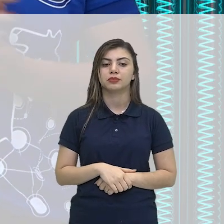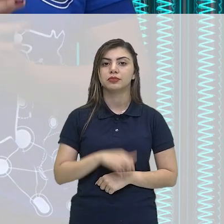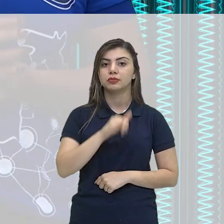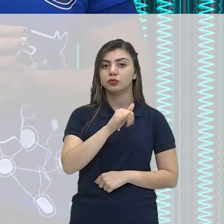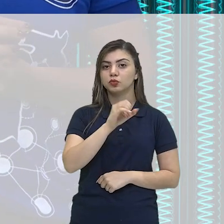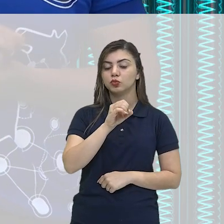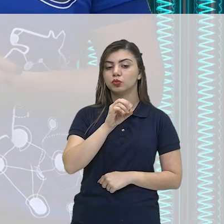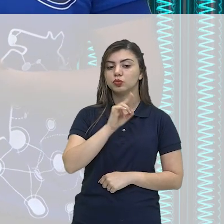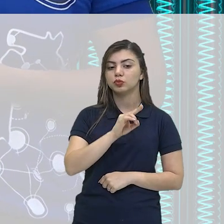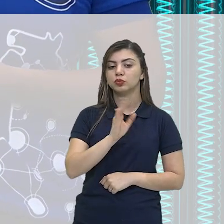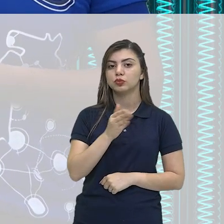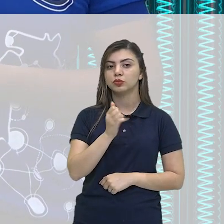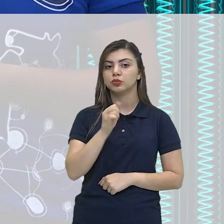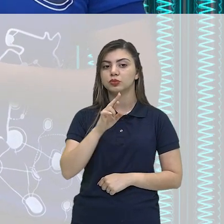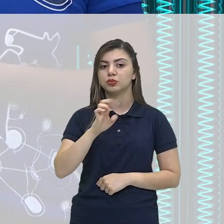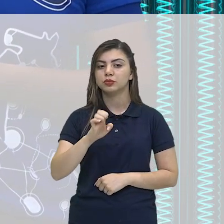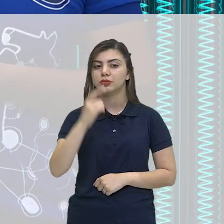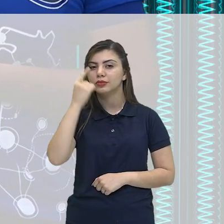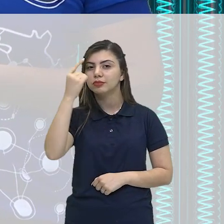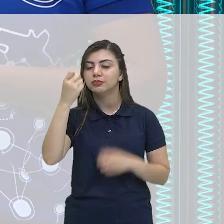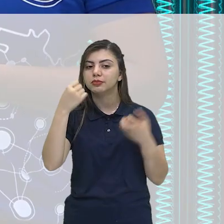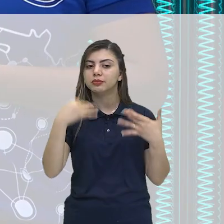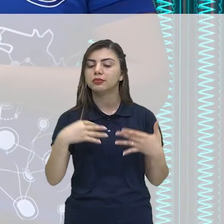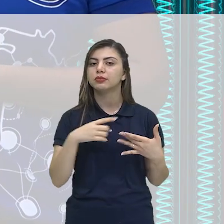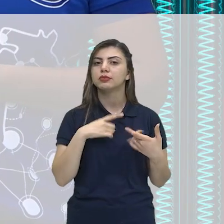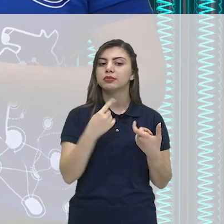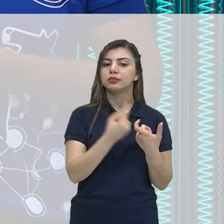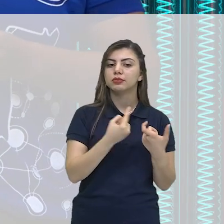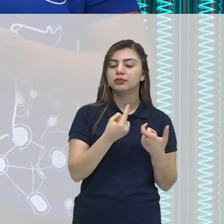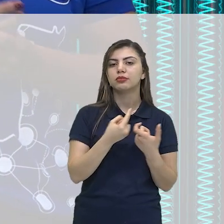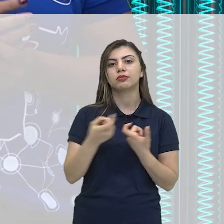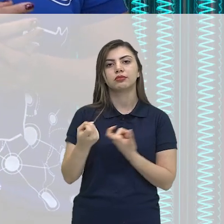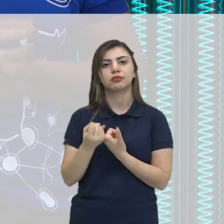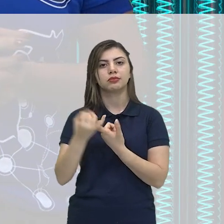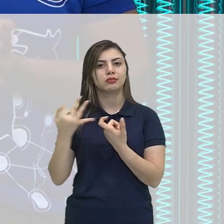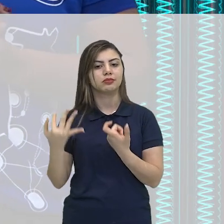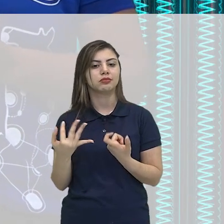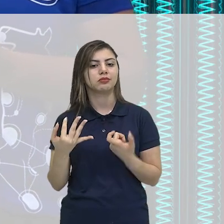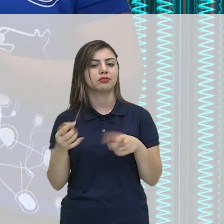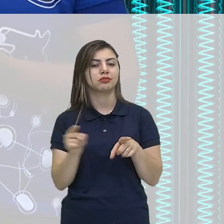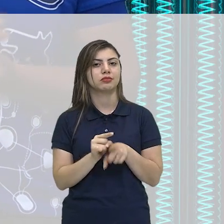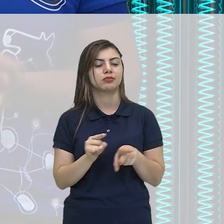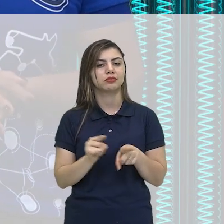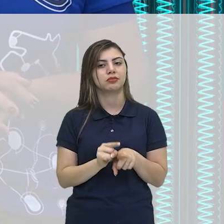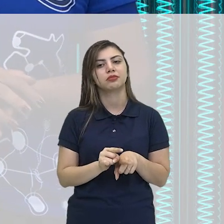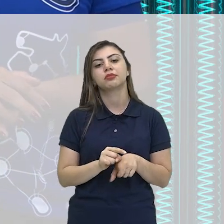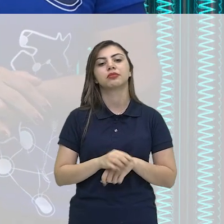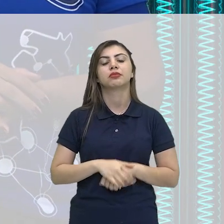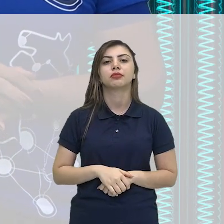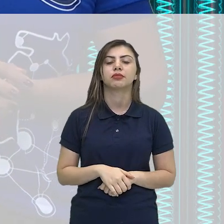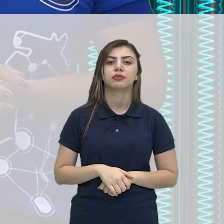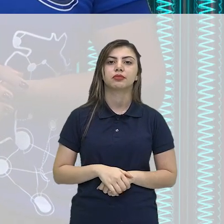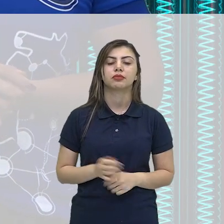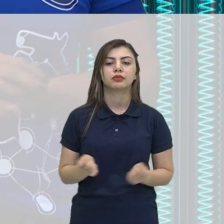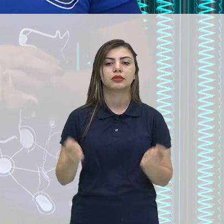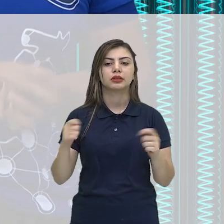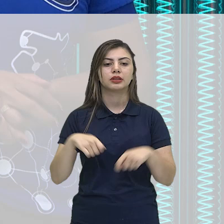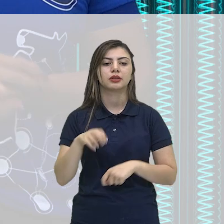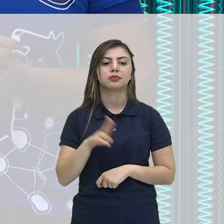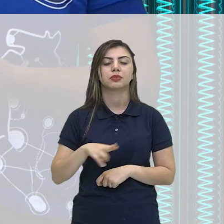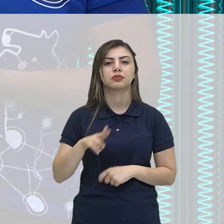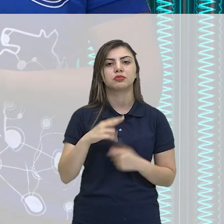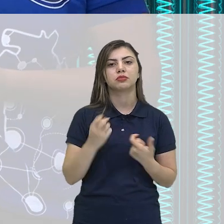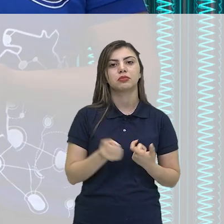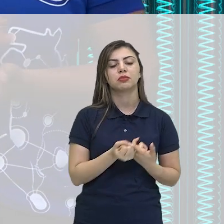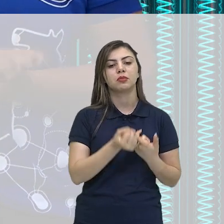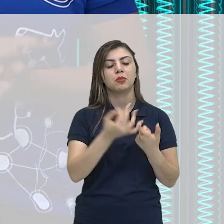o you. Como eu disse, ele está aqui no singular e no plural, ok? Então, ele pode ser usado como plural